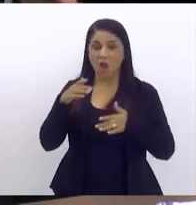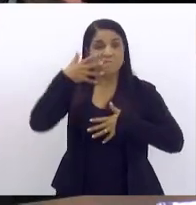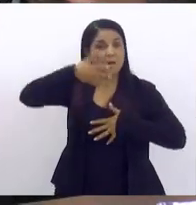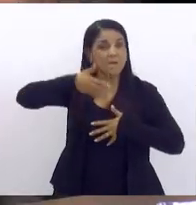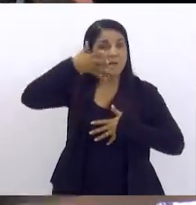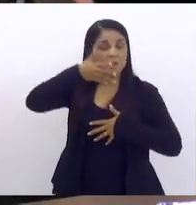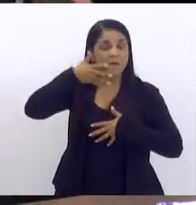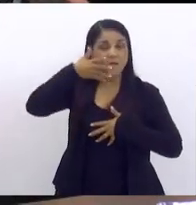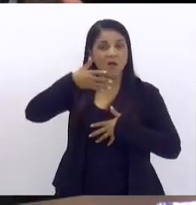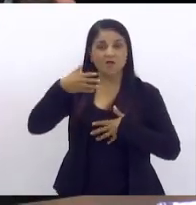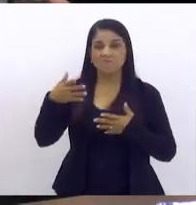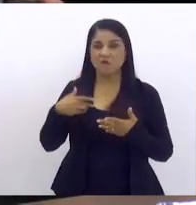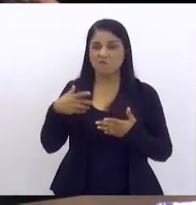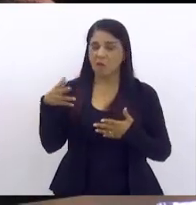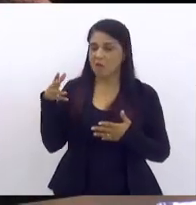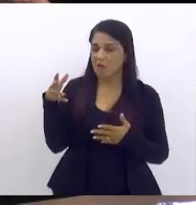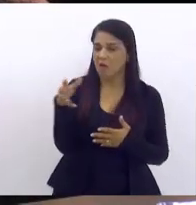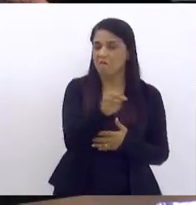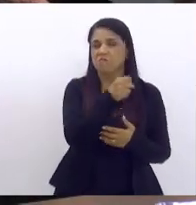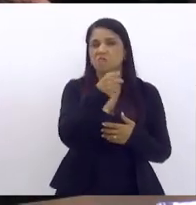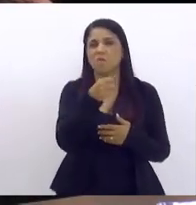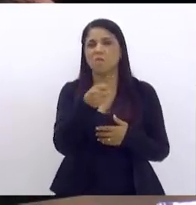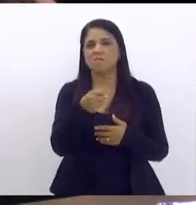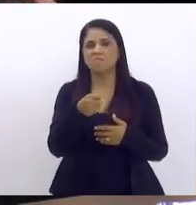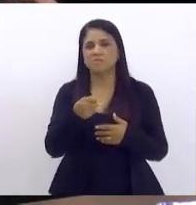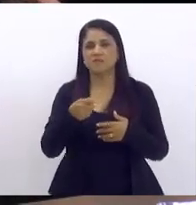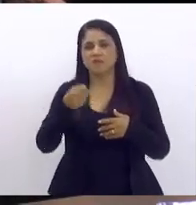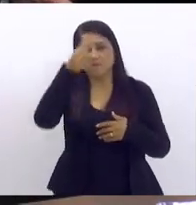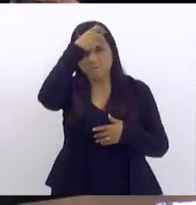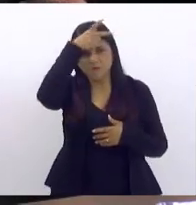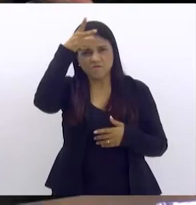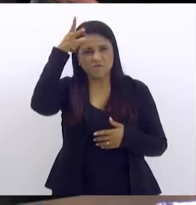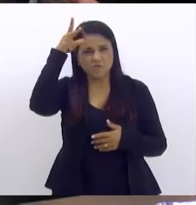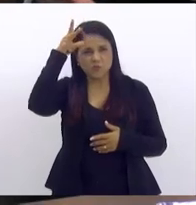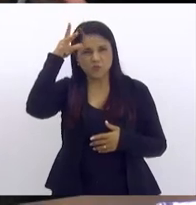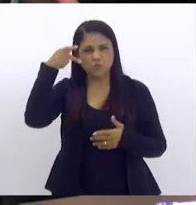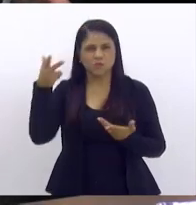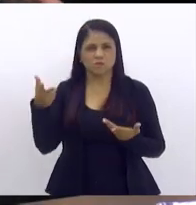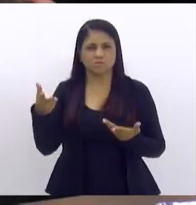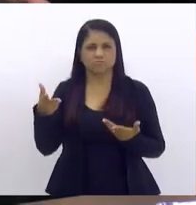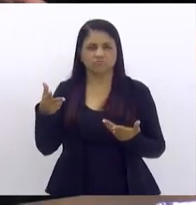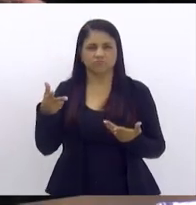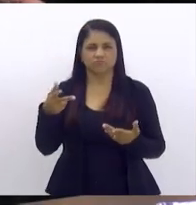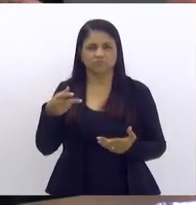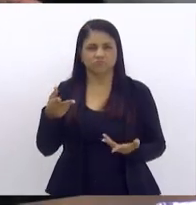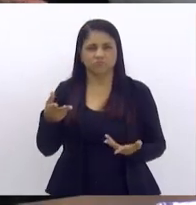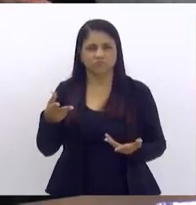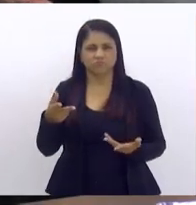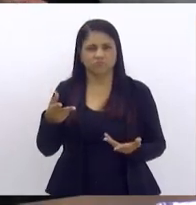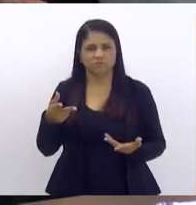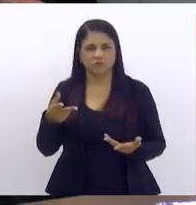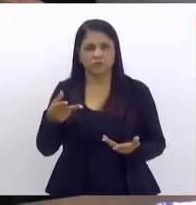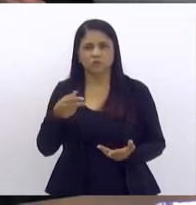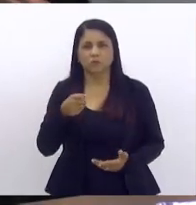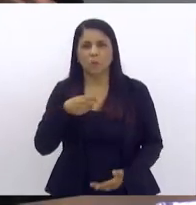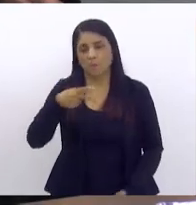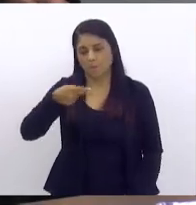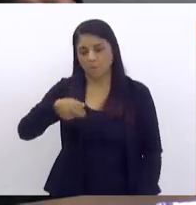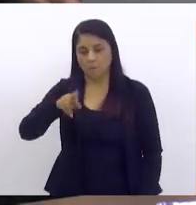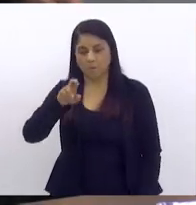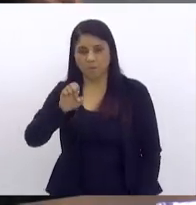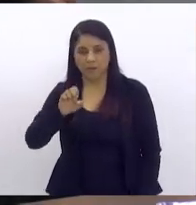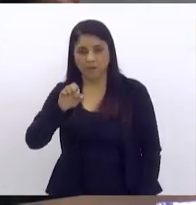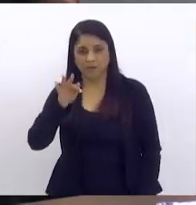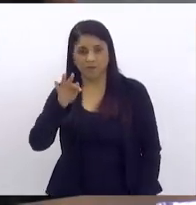Itaboraí daquele prefeito que é um vagabundo. Eu achei que ele estivesse olhando no espelho, porque vagabundo é ele,